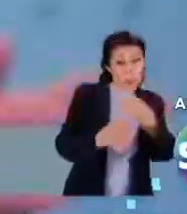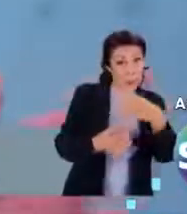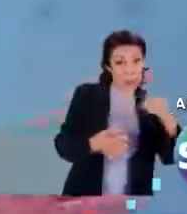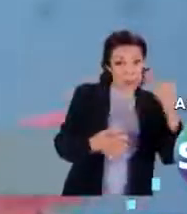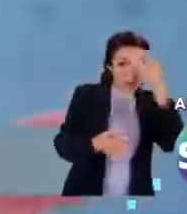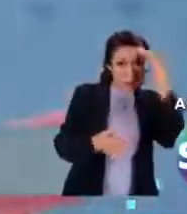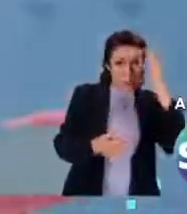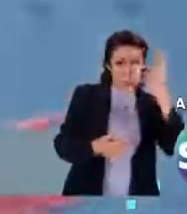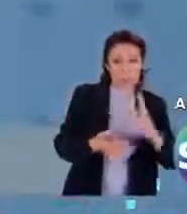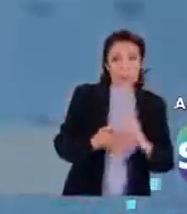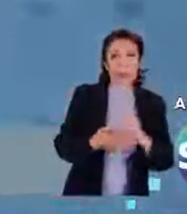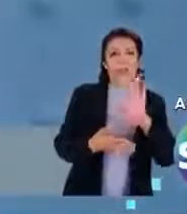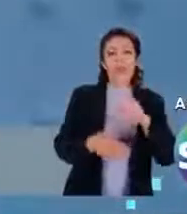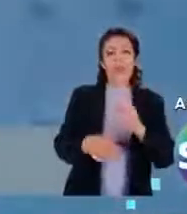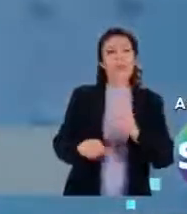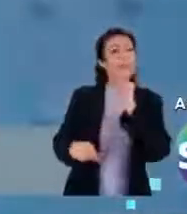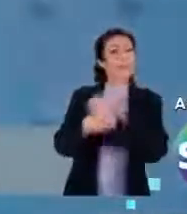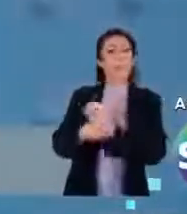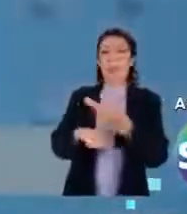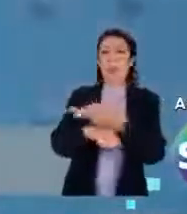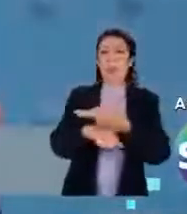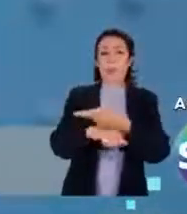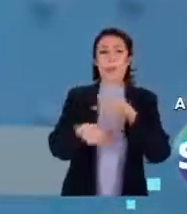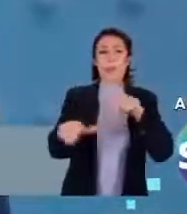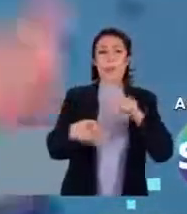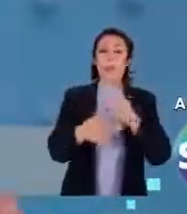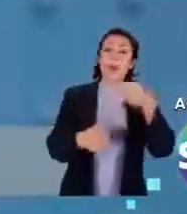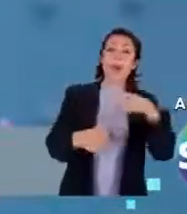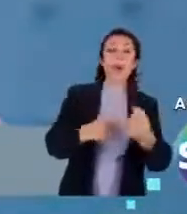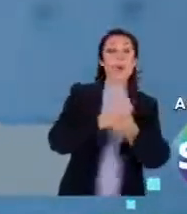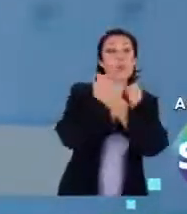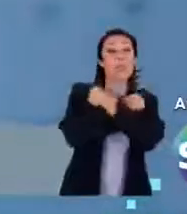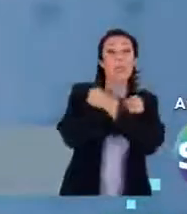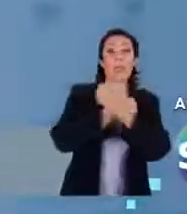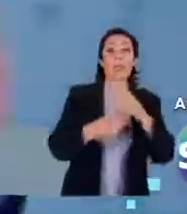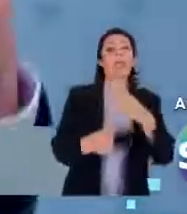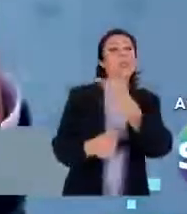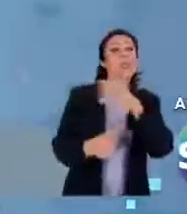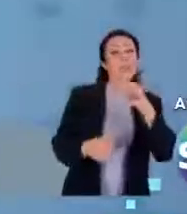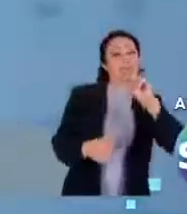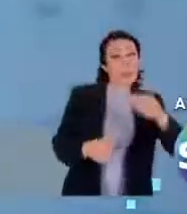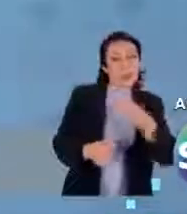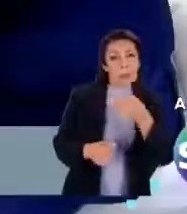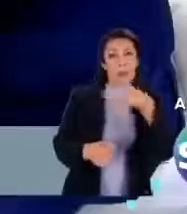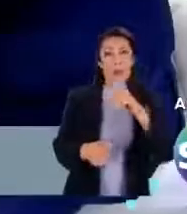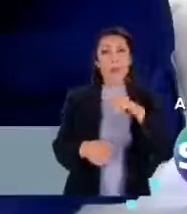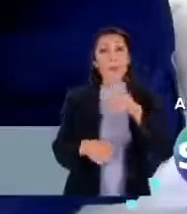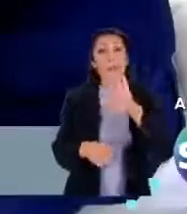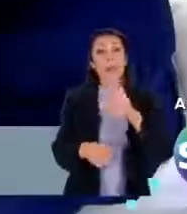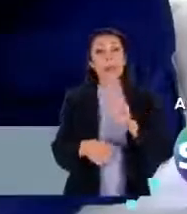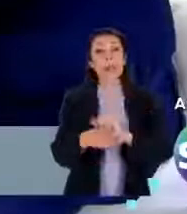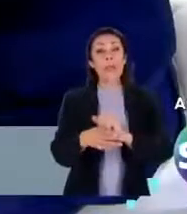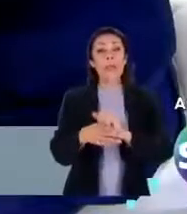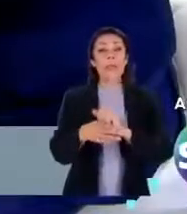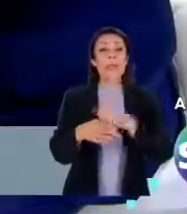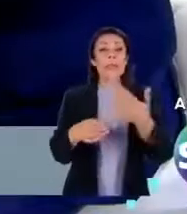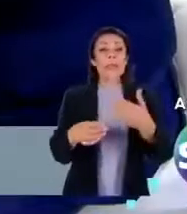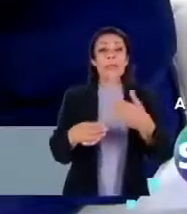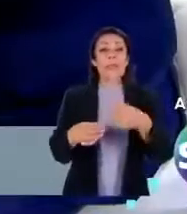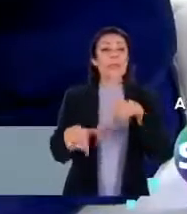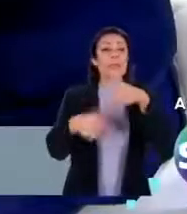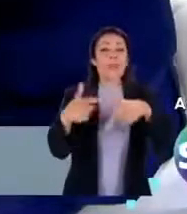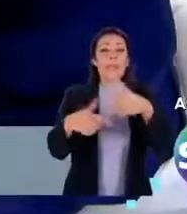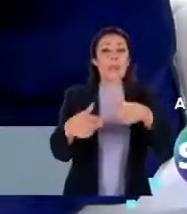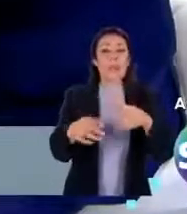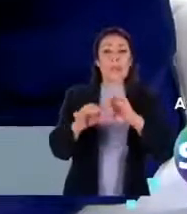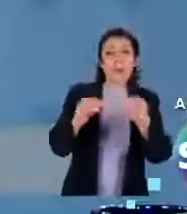desalento desistiram de procurar emprego ou tão desempregado 10 milhões mais cinco daquele ou tão empurrados para mais selvagem informalidade que